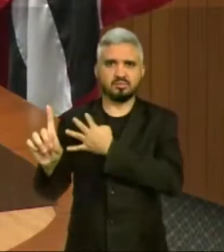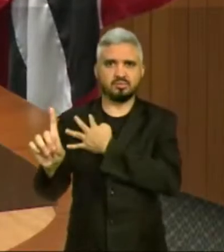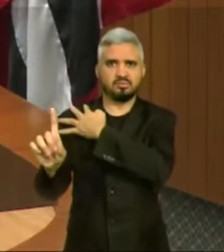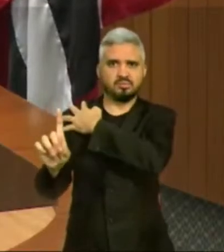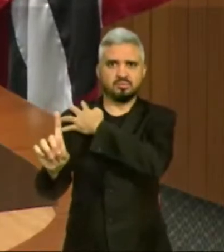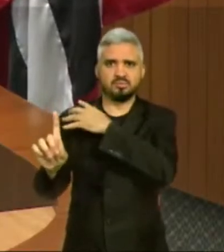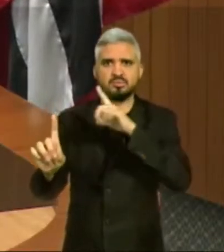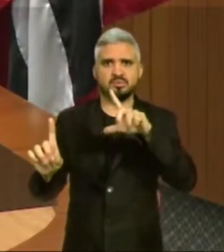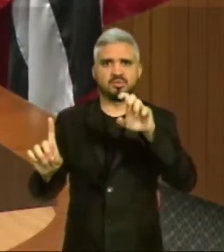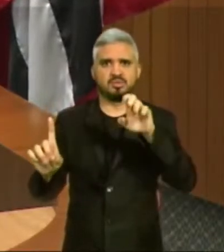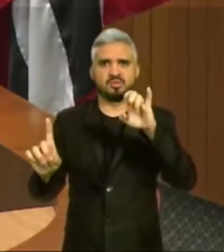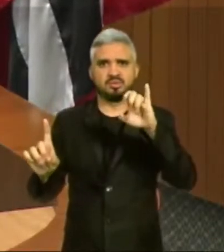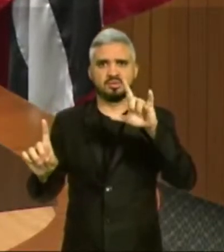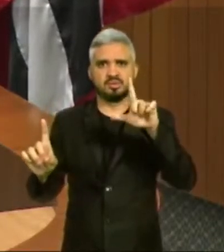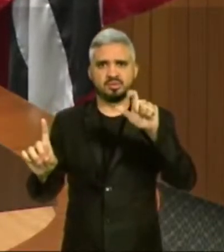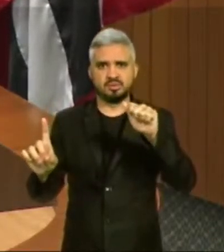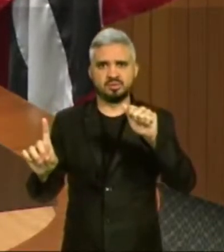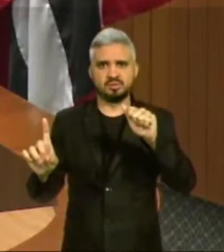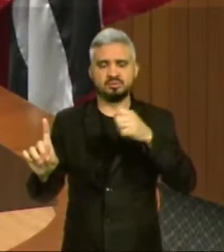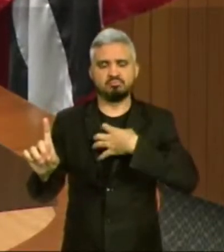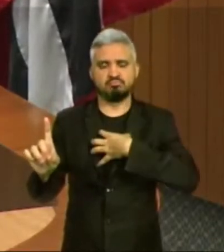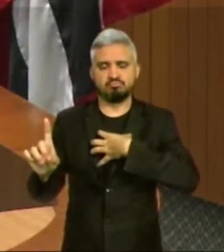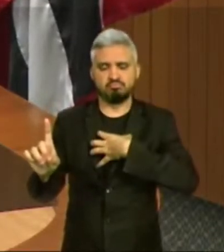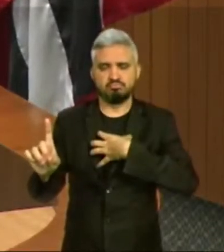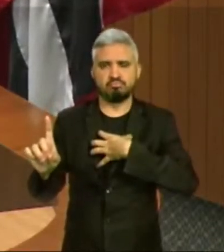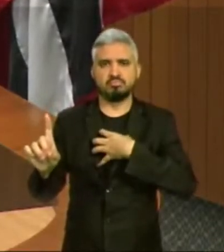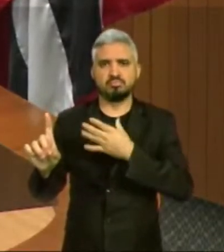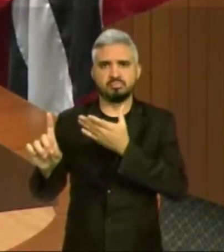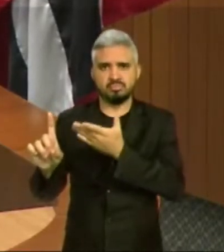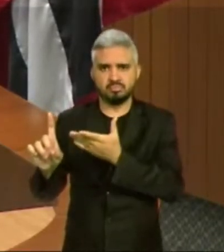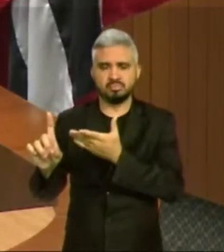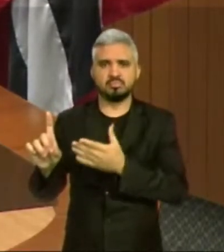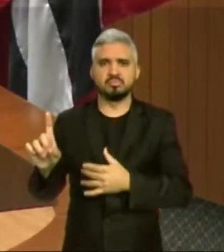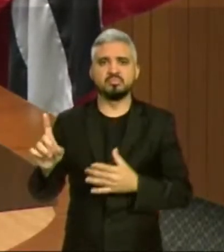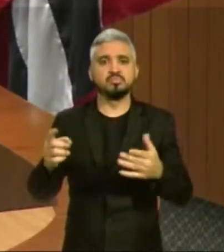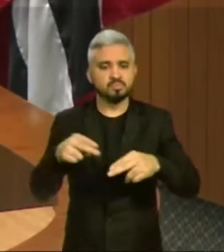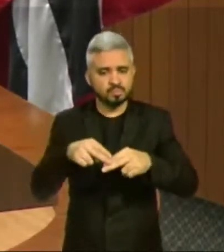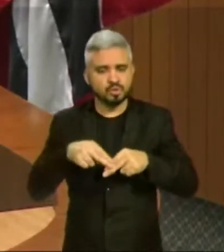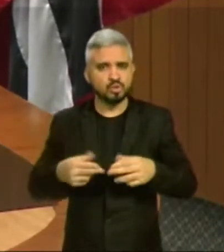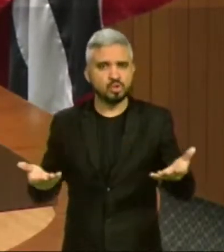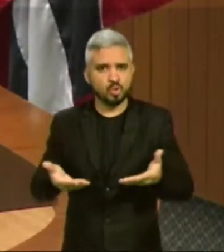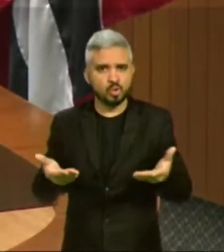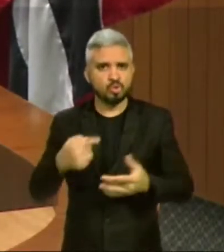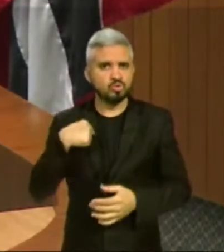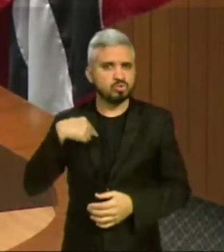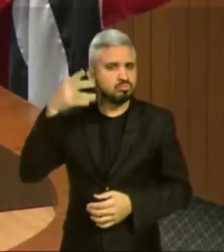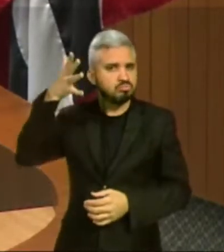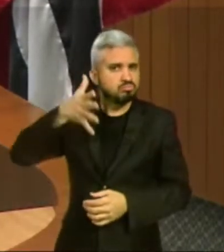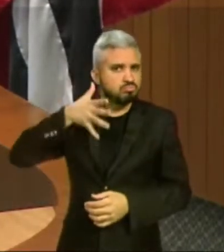Portanto, nesse momento, me solidarizo e utilizo a tribuna da Assembleia para fazer esse desagravo.